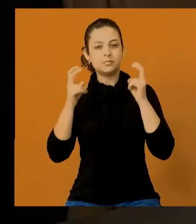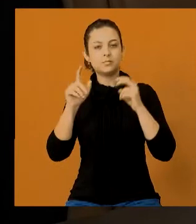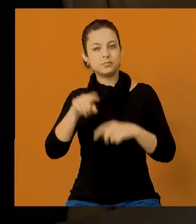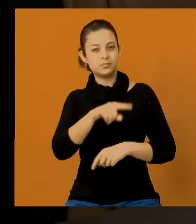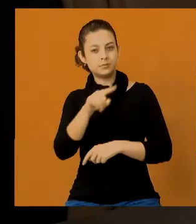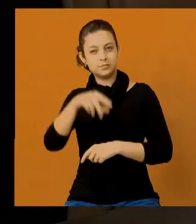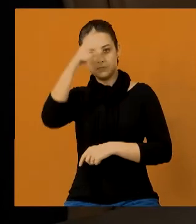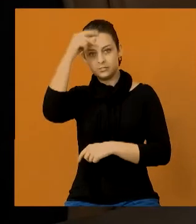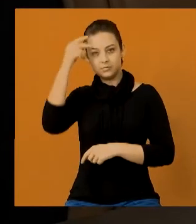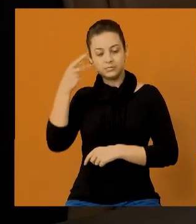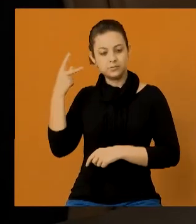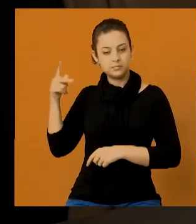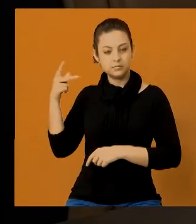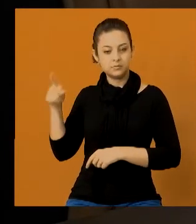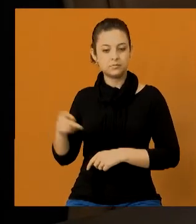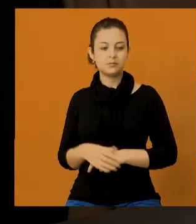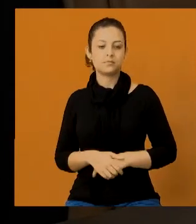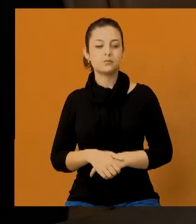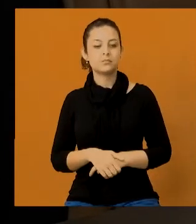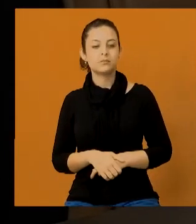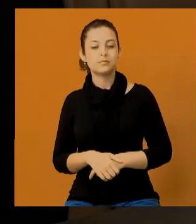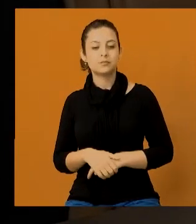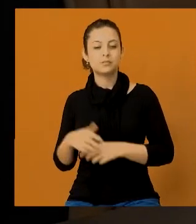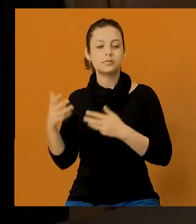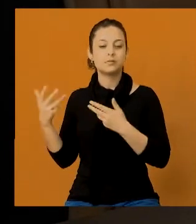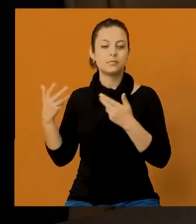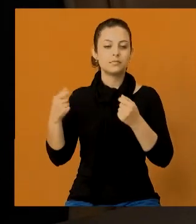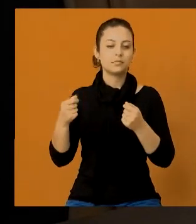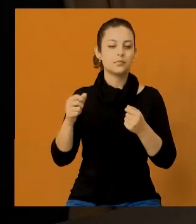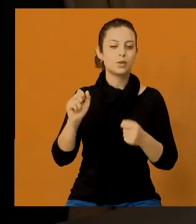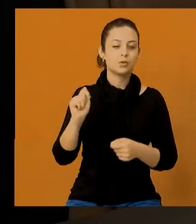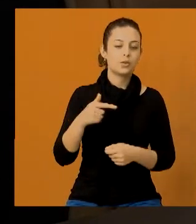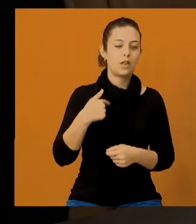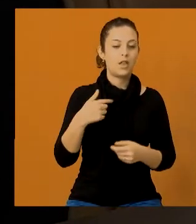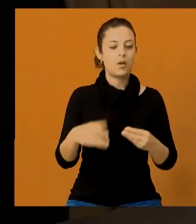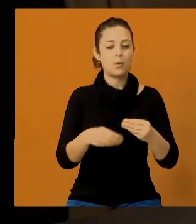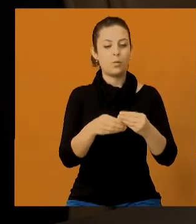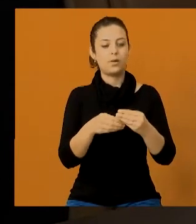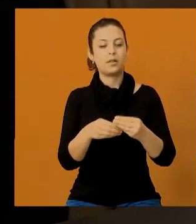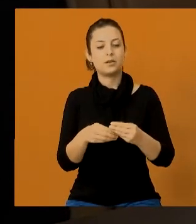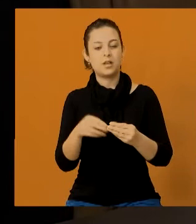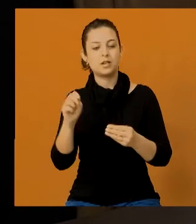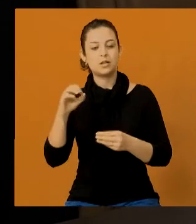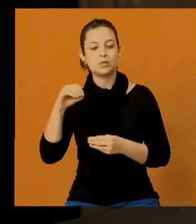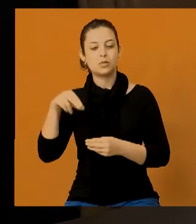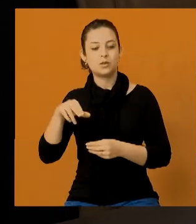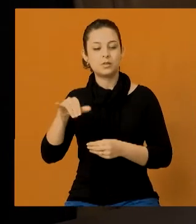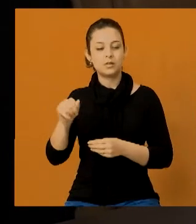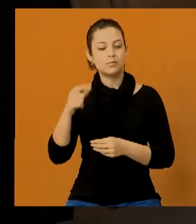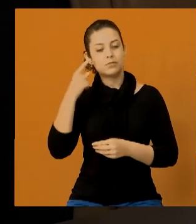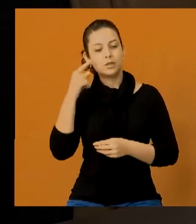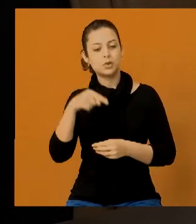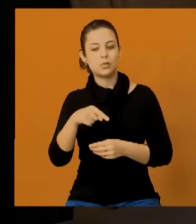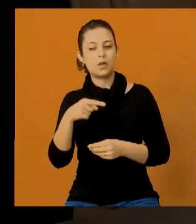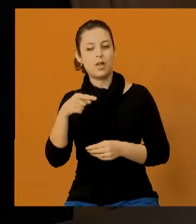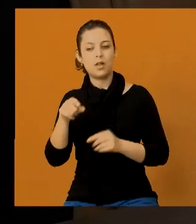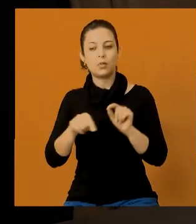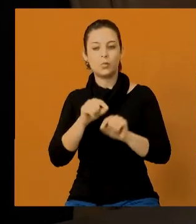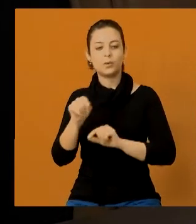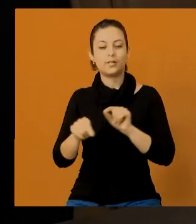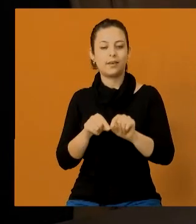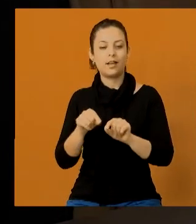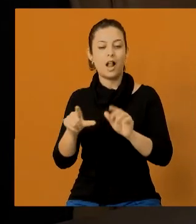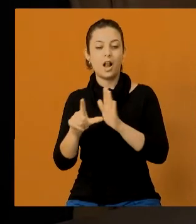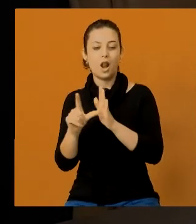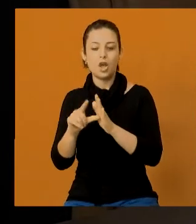do prefeito, ele veio melhor do que a emenda que eu fiz, porque até então a Sônia tinha feito o projeto, para que